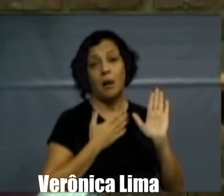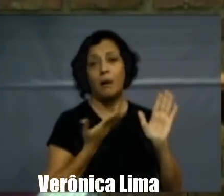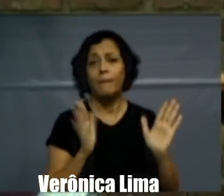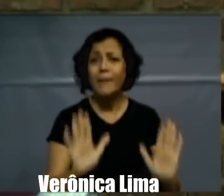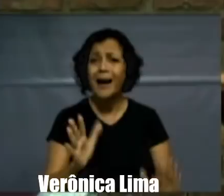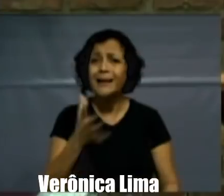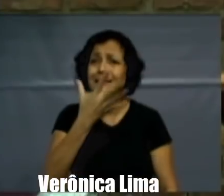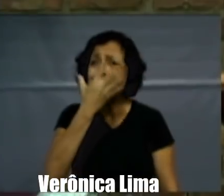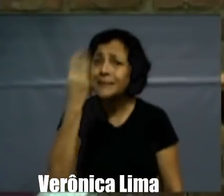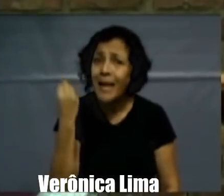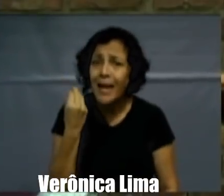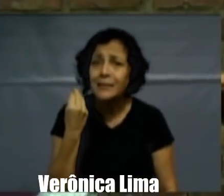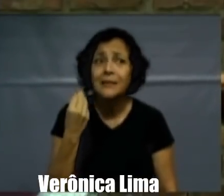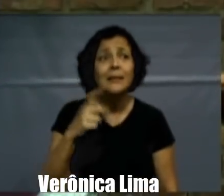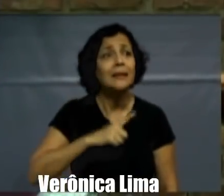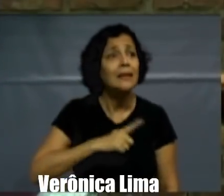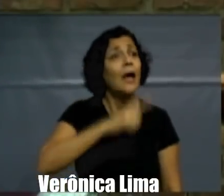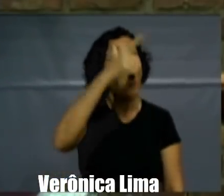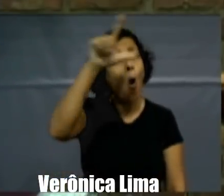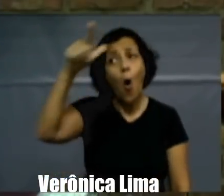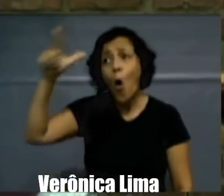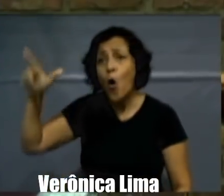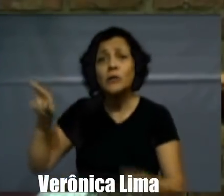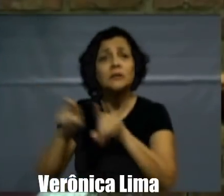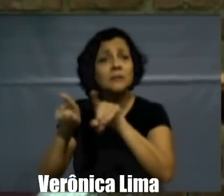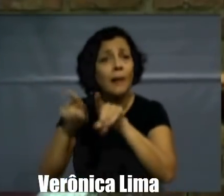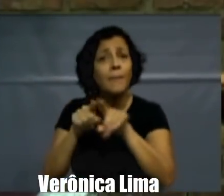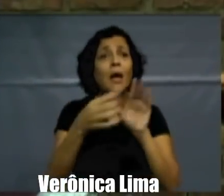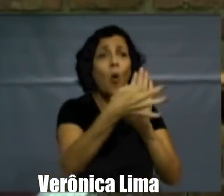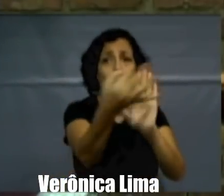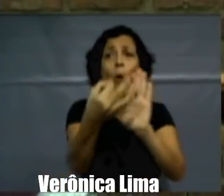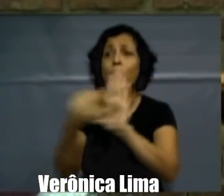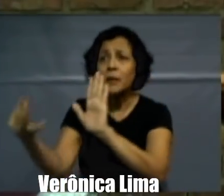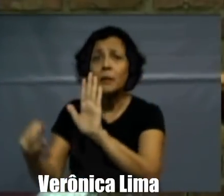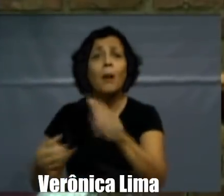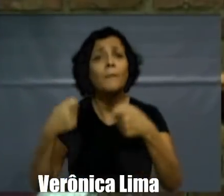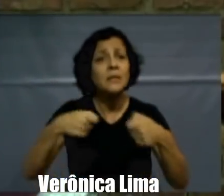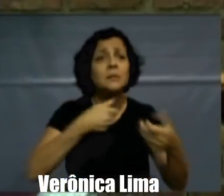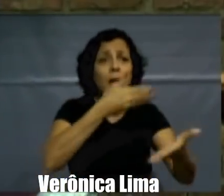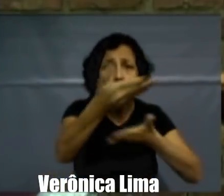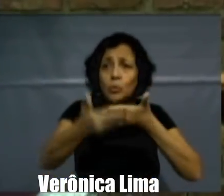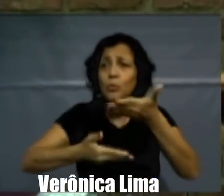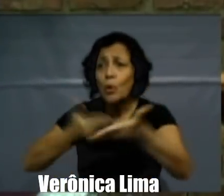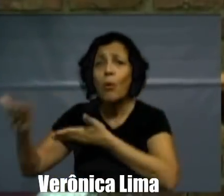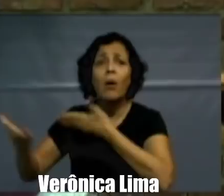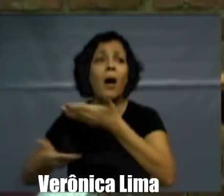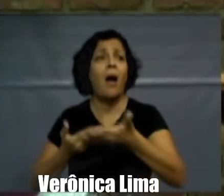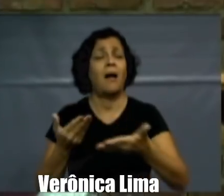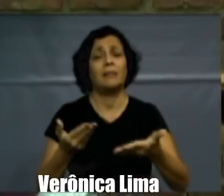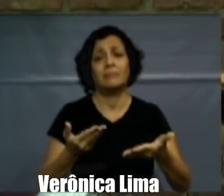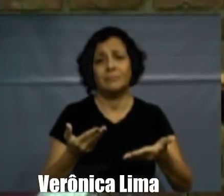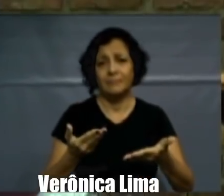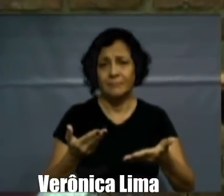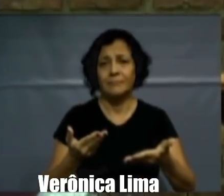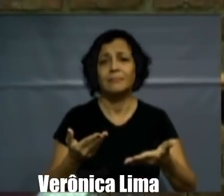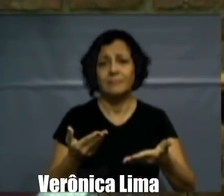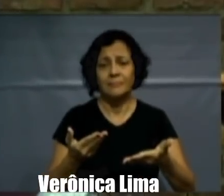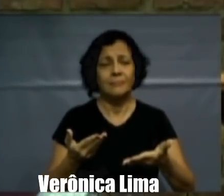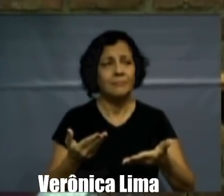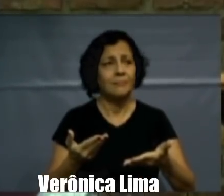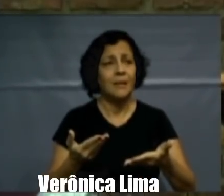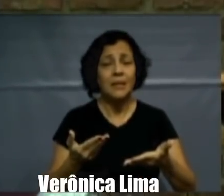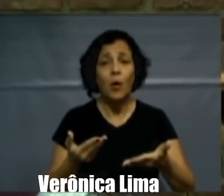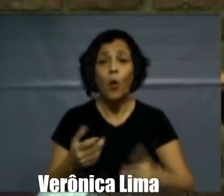apenas a vista de um ponto. Quem olhar o trabalhadores de Jesus de frente, vai ter uma visão diferente de quem